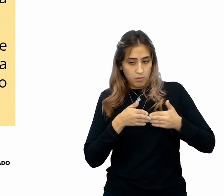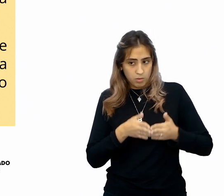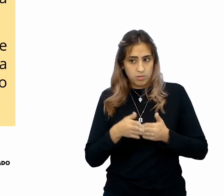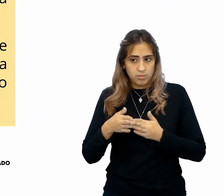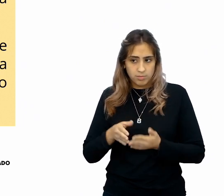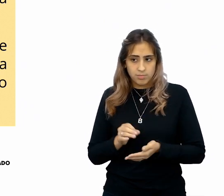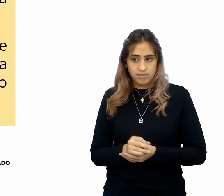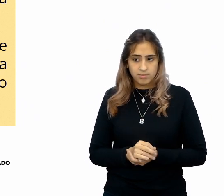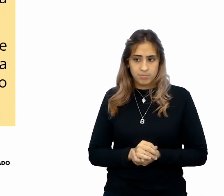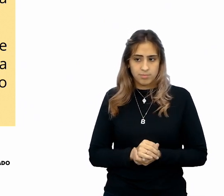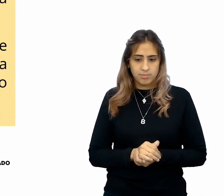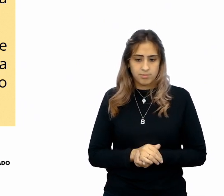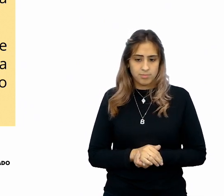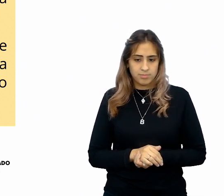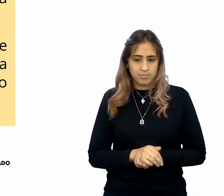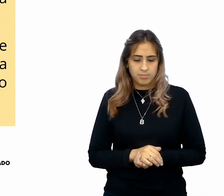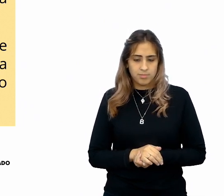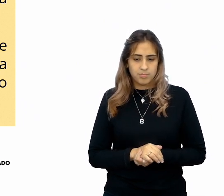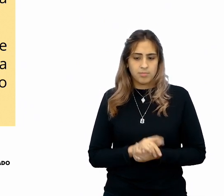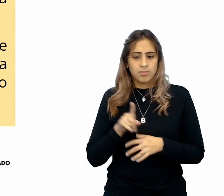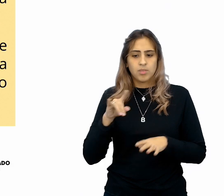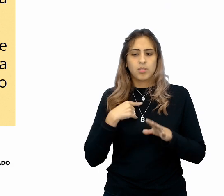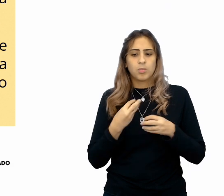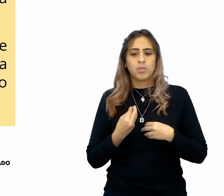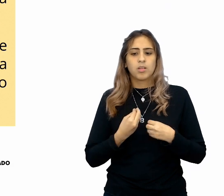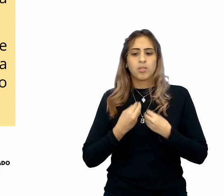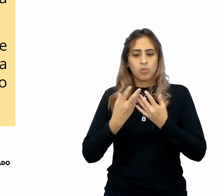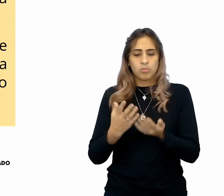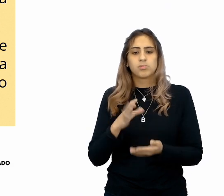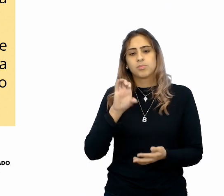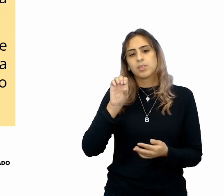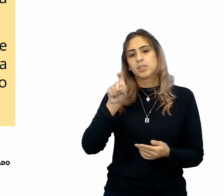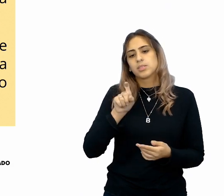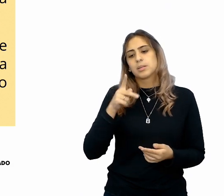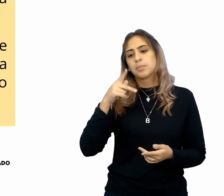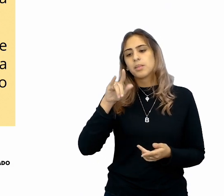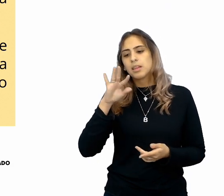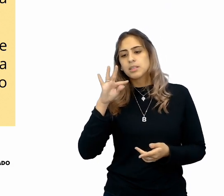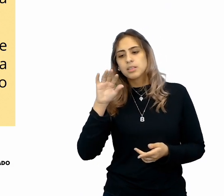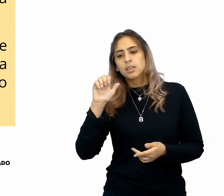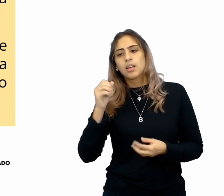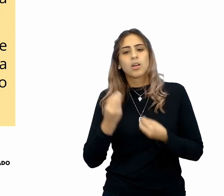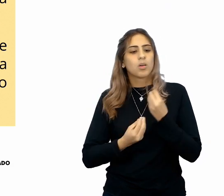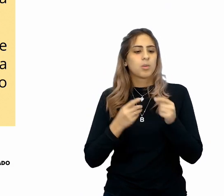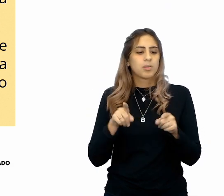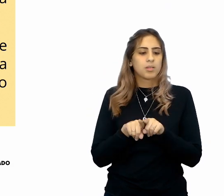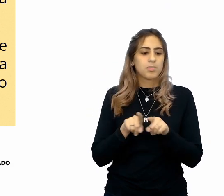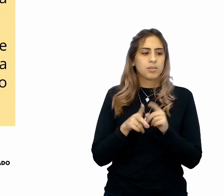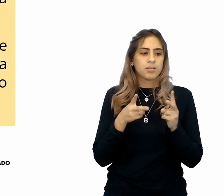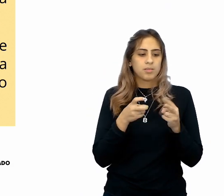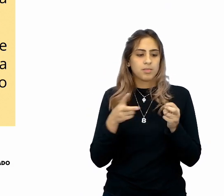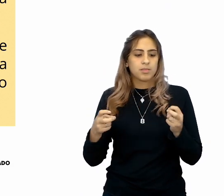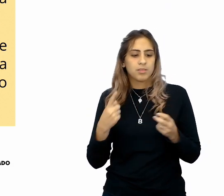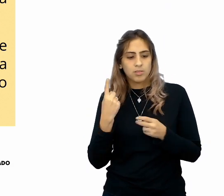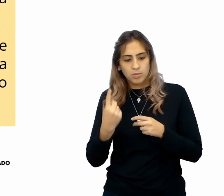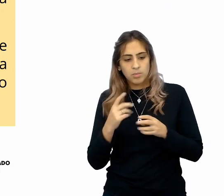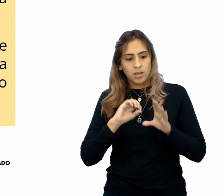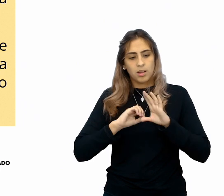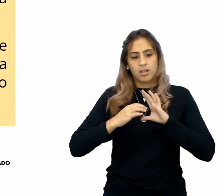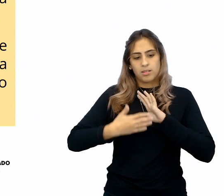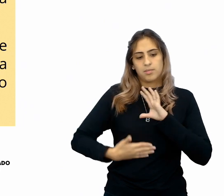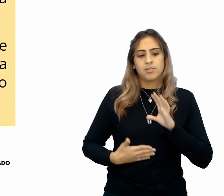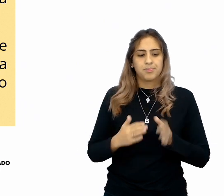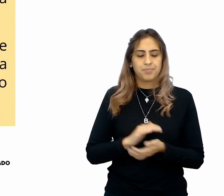favorecemos a localização de uma informação explícita, como também a percepção de uma